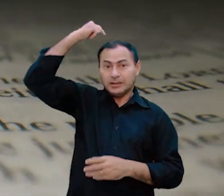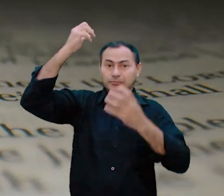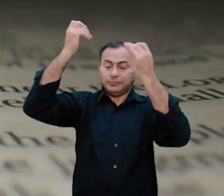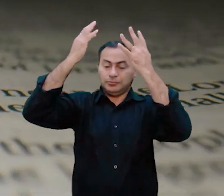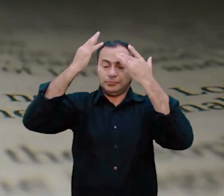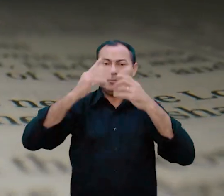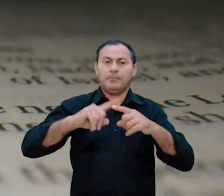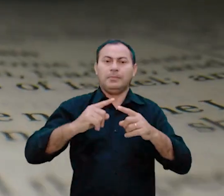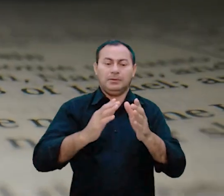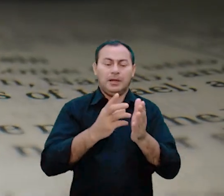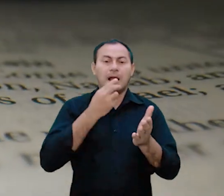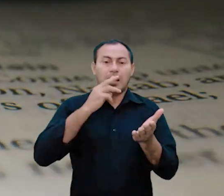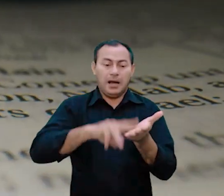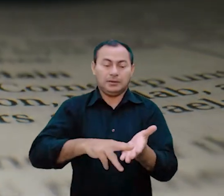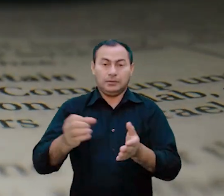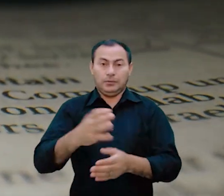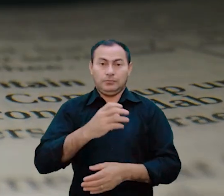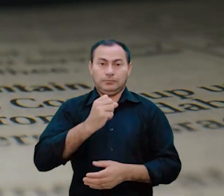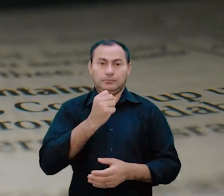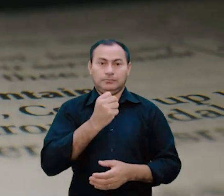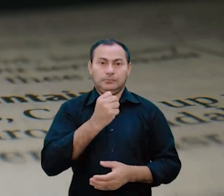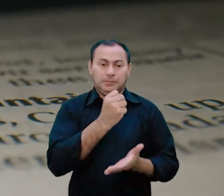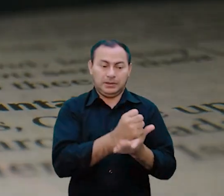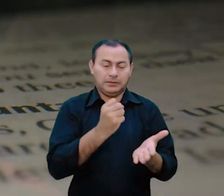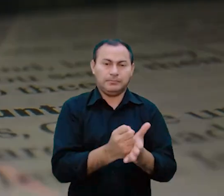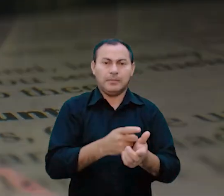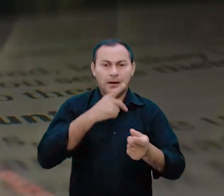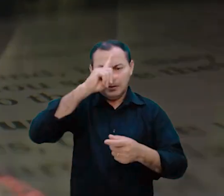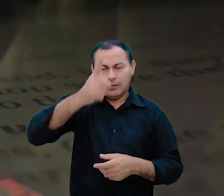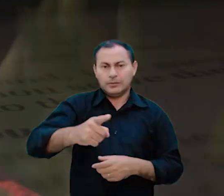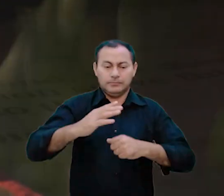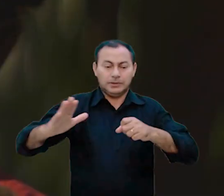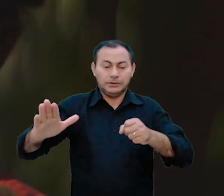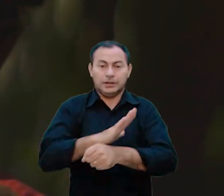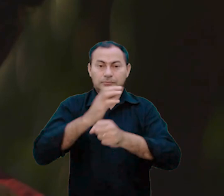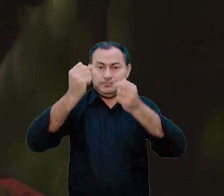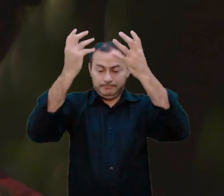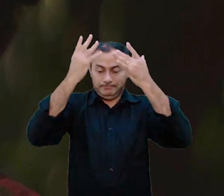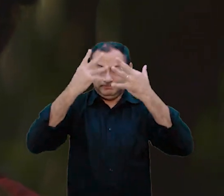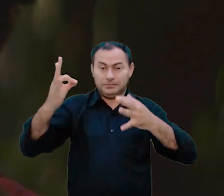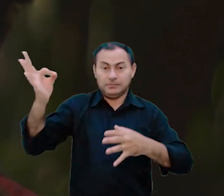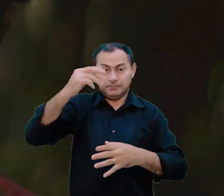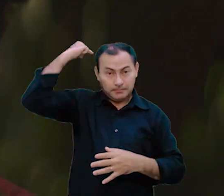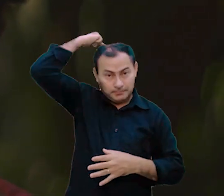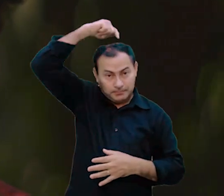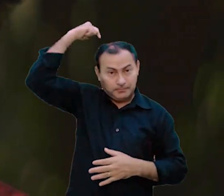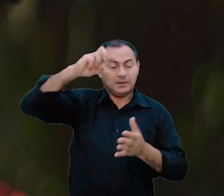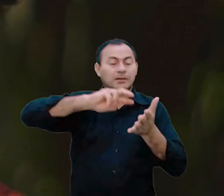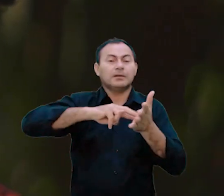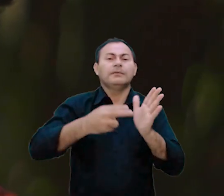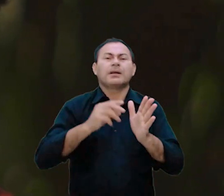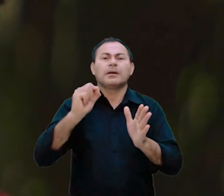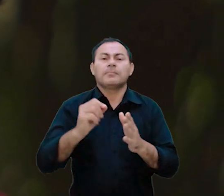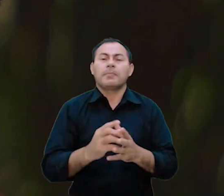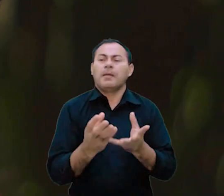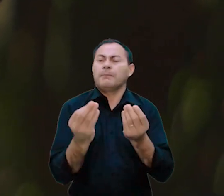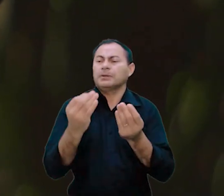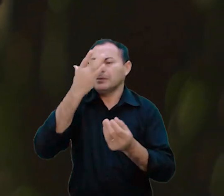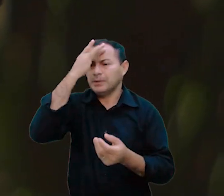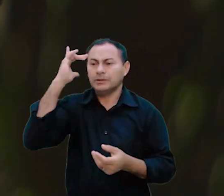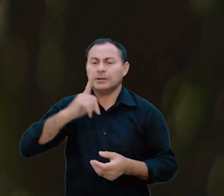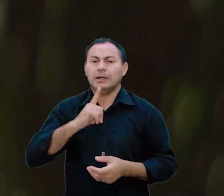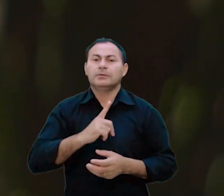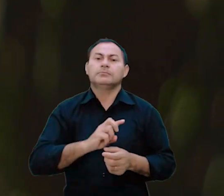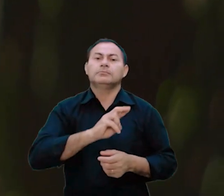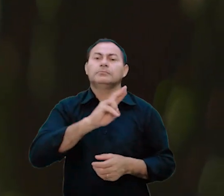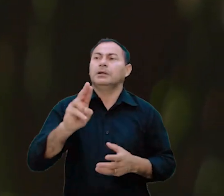Espírito. Nas epístolas do Novo Testamento, recebemos a ordem de sermos cheios do Espírito. O que isso significa? Muitas